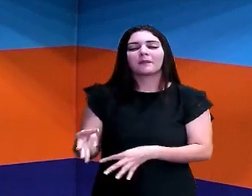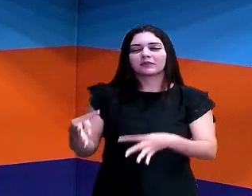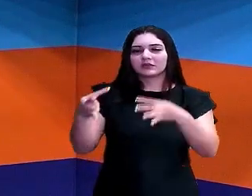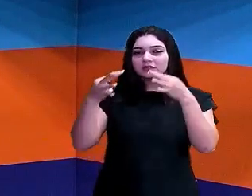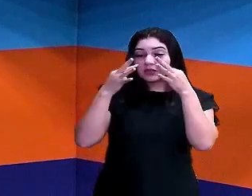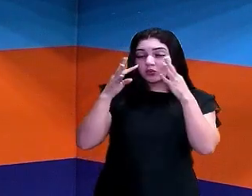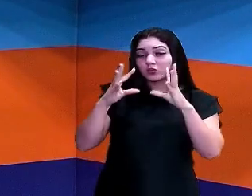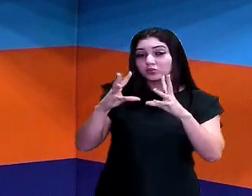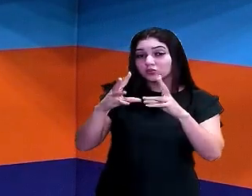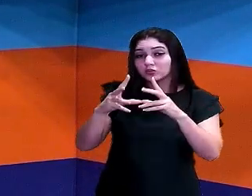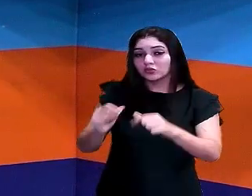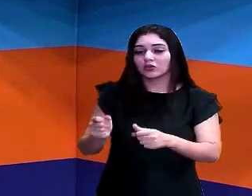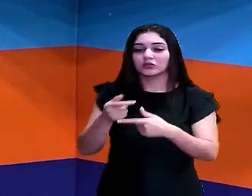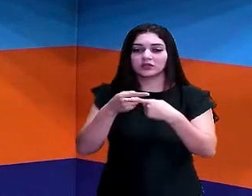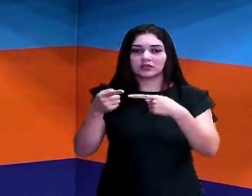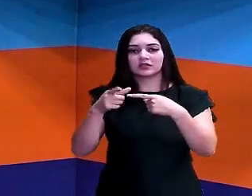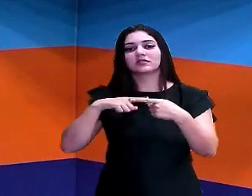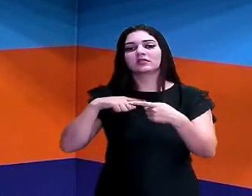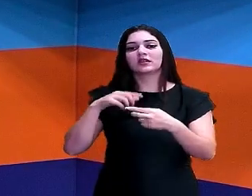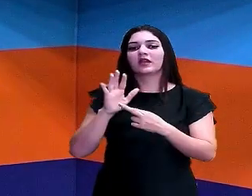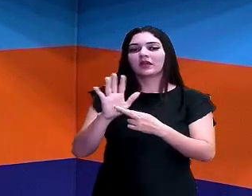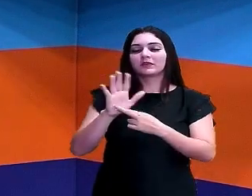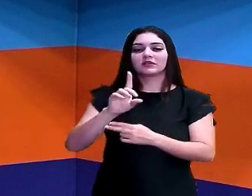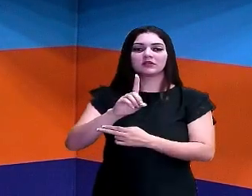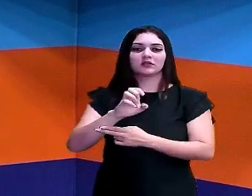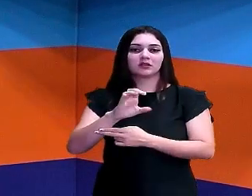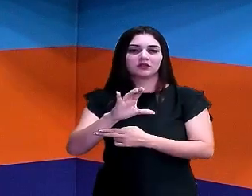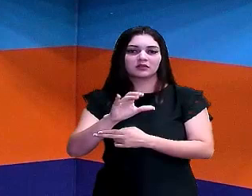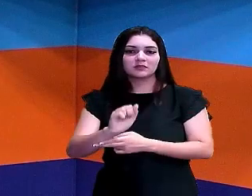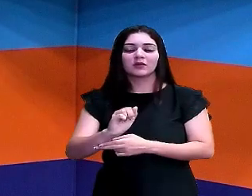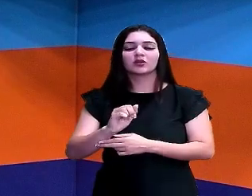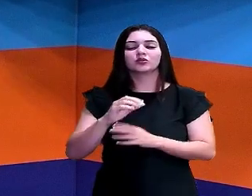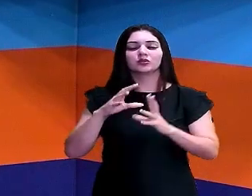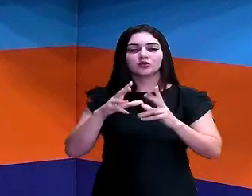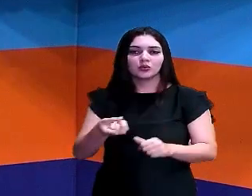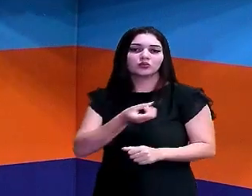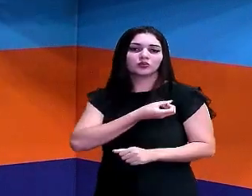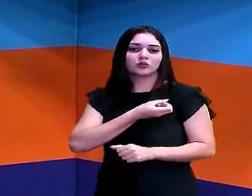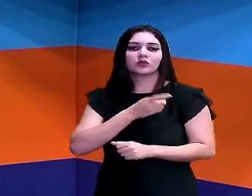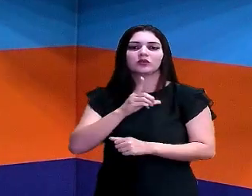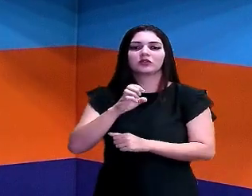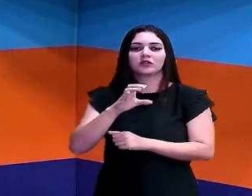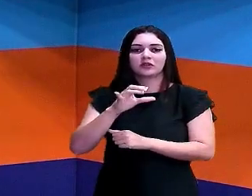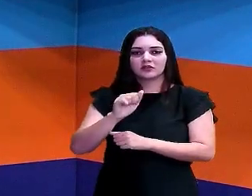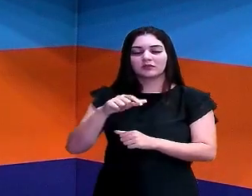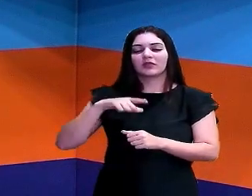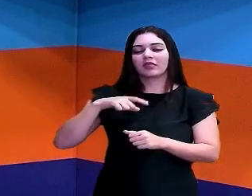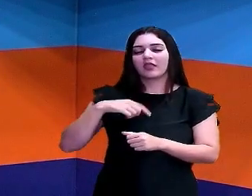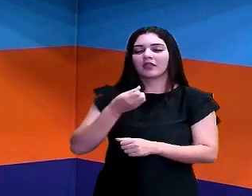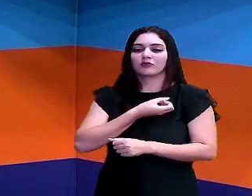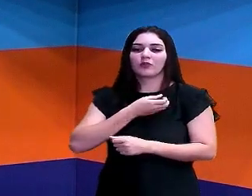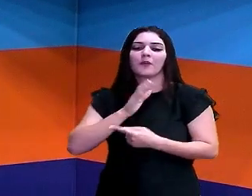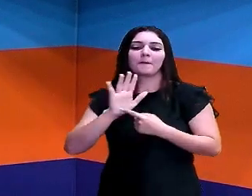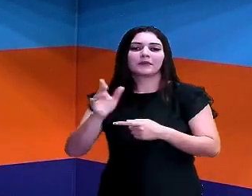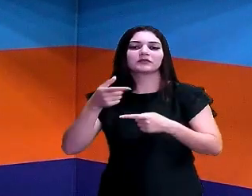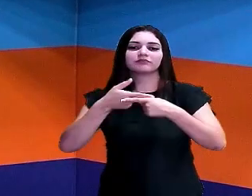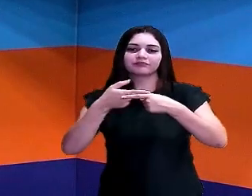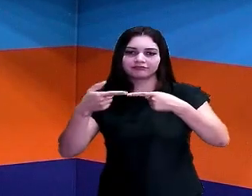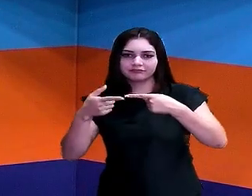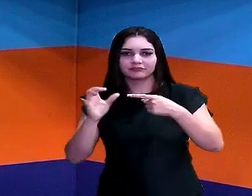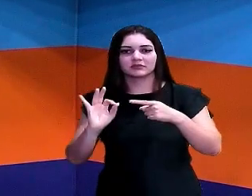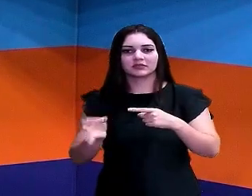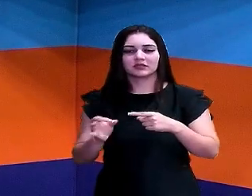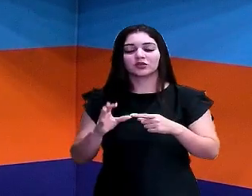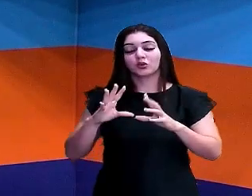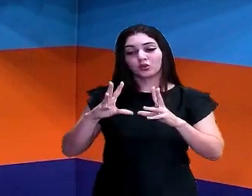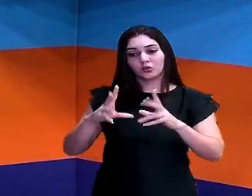toda fração tem sua representação decimal e todo número decimal tem sua representação fracionária, tá?